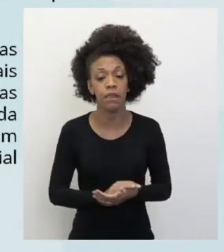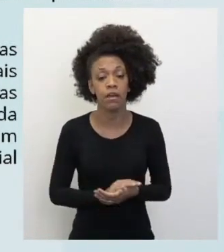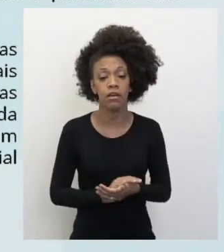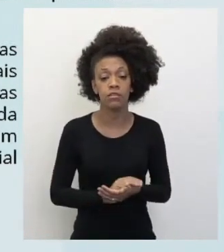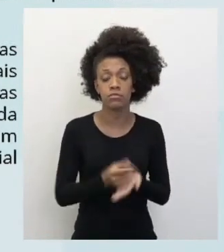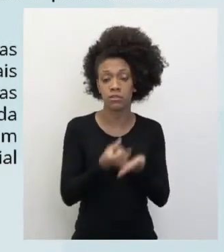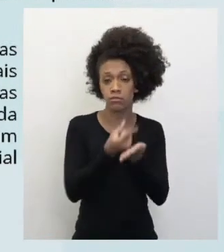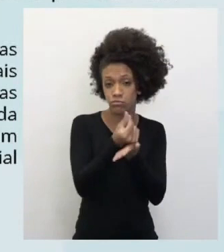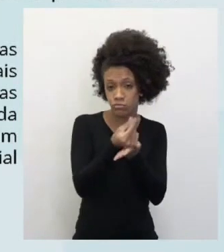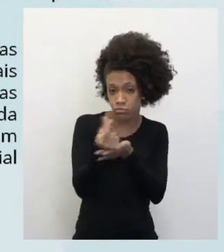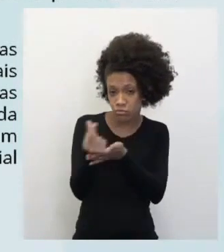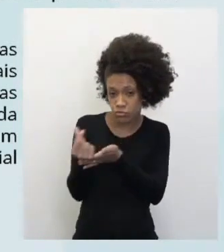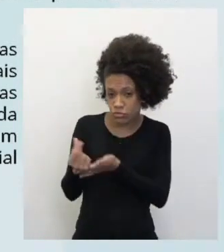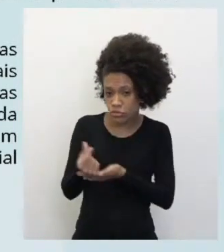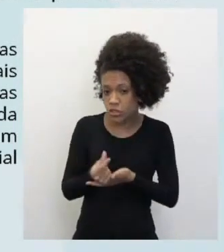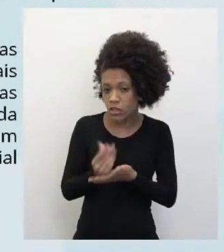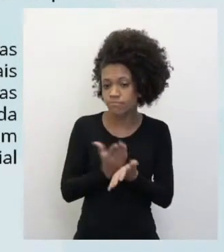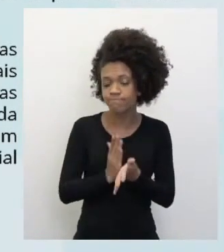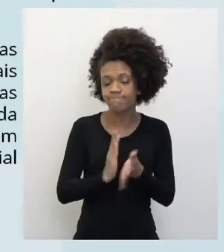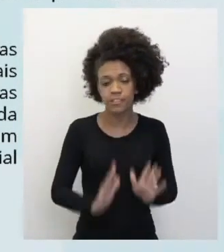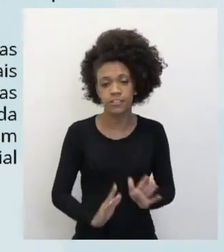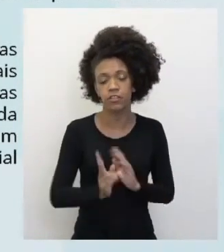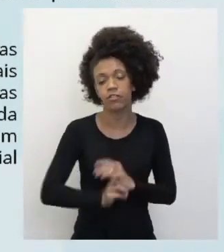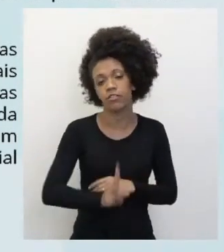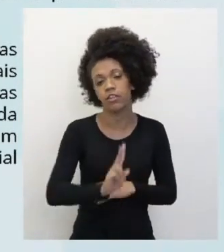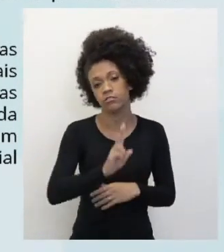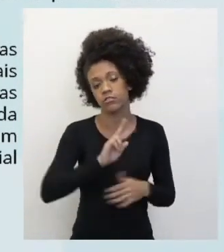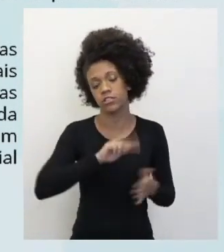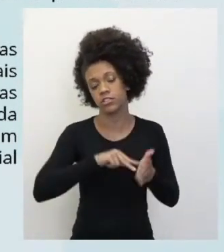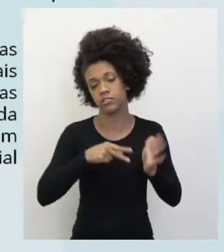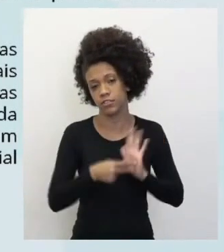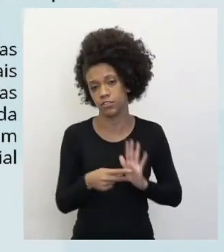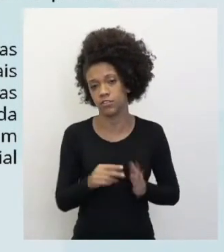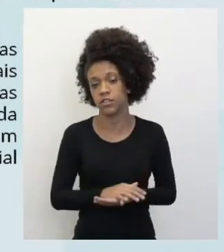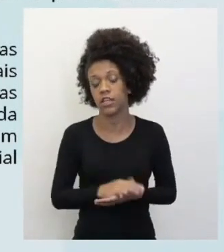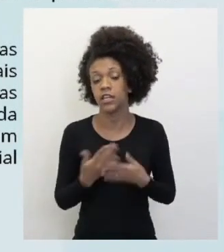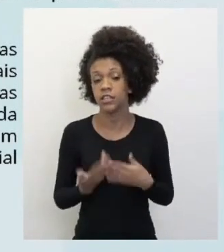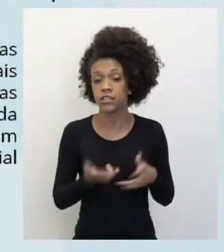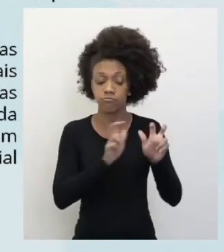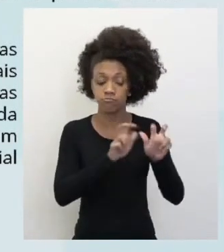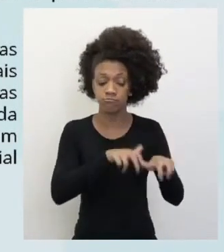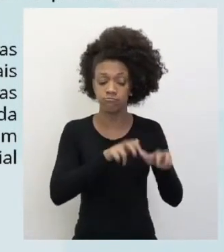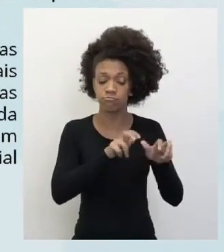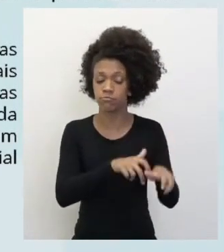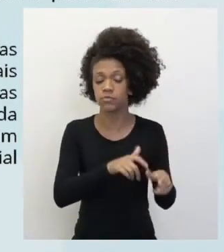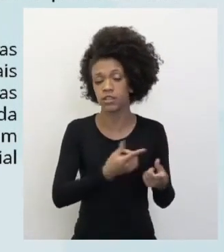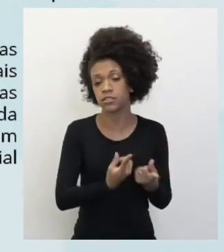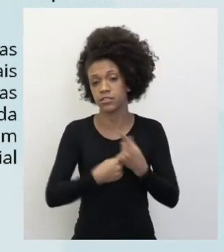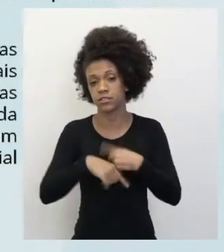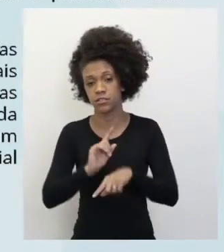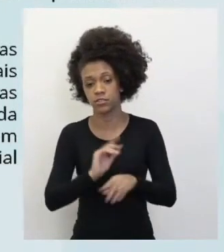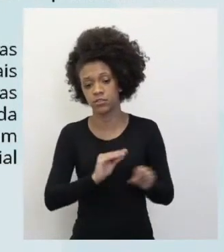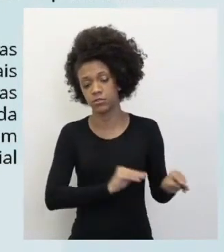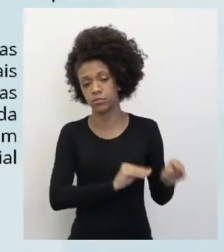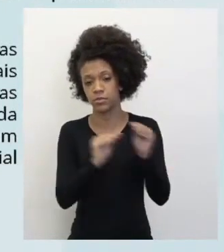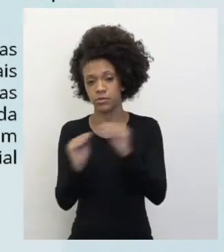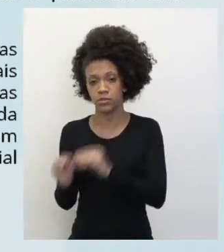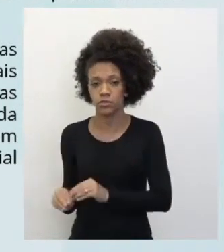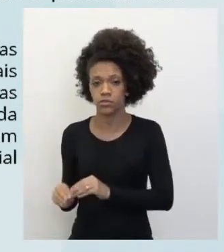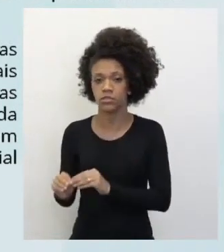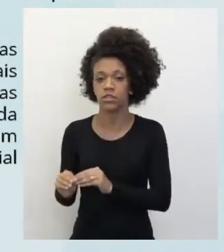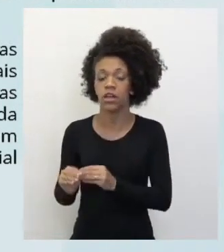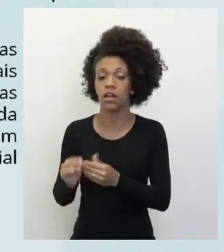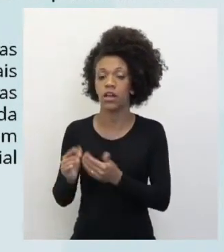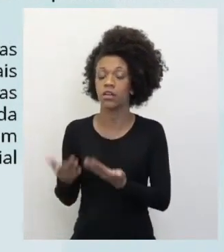moedas escassearam e perderam valor significativo. E a agricultura passou a ser de